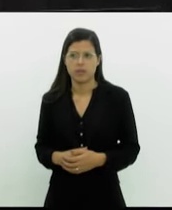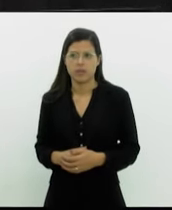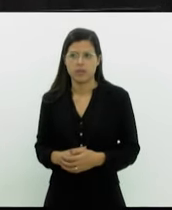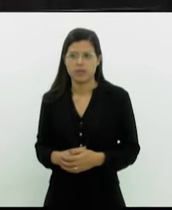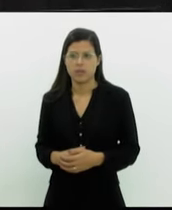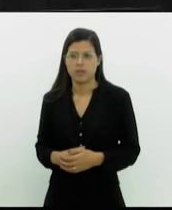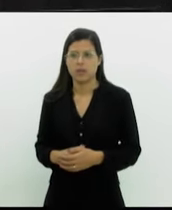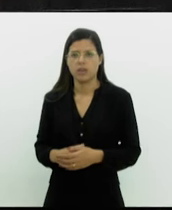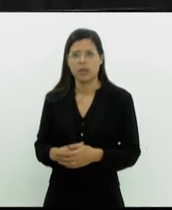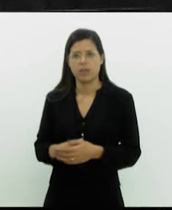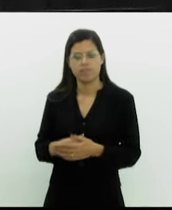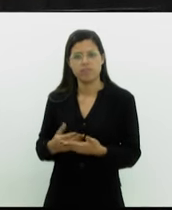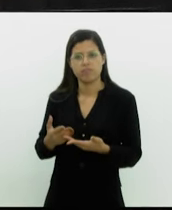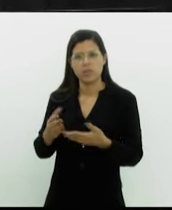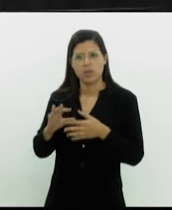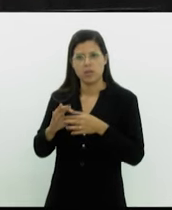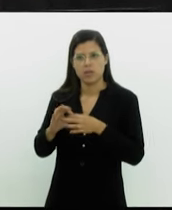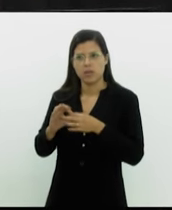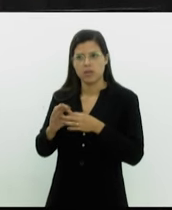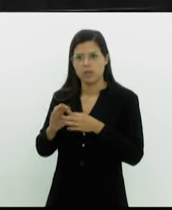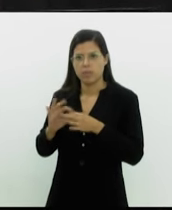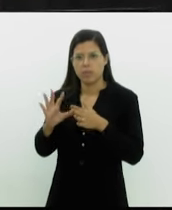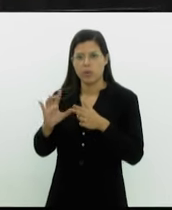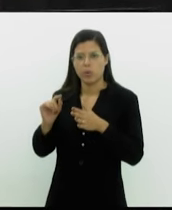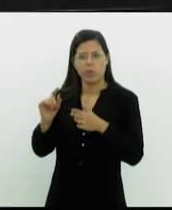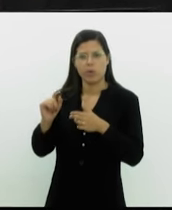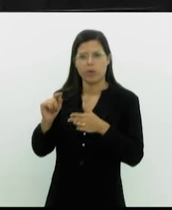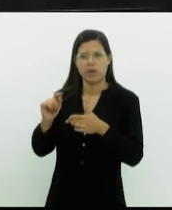da dívida do Estado do Rio de Janeiro.